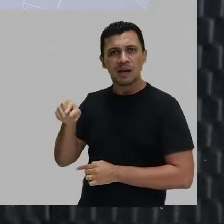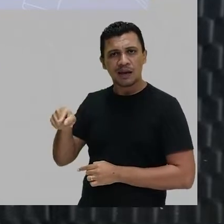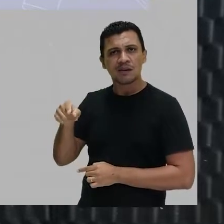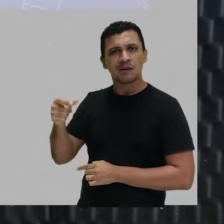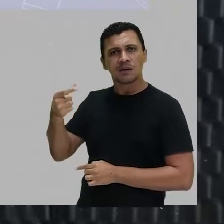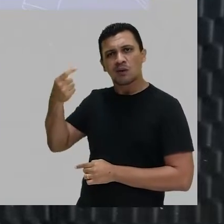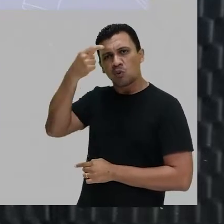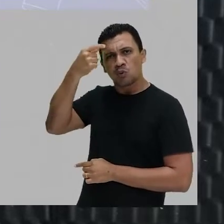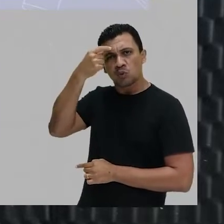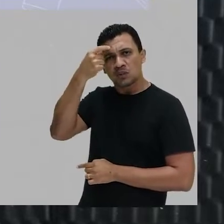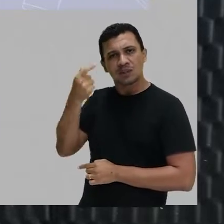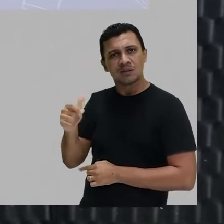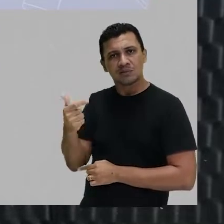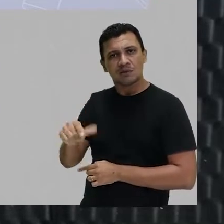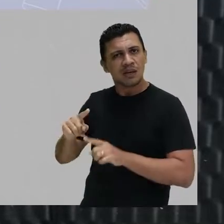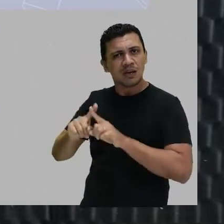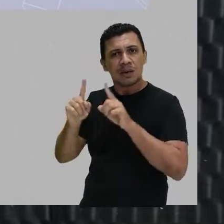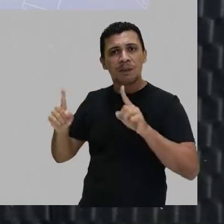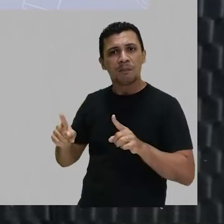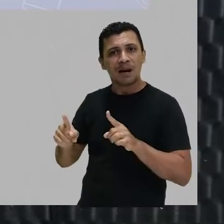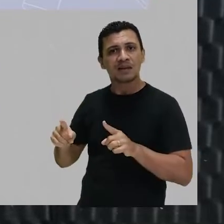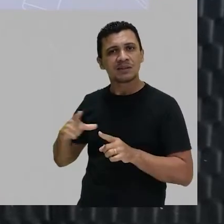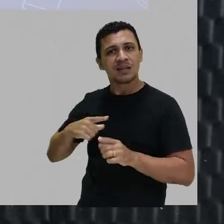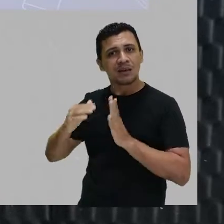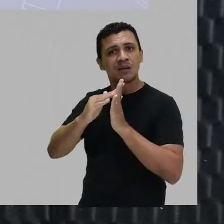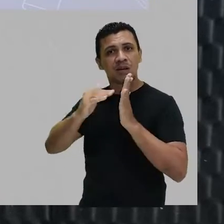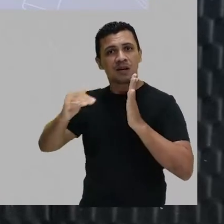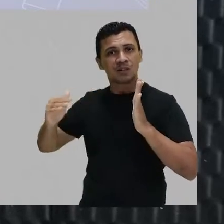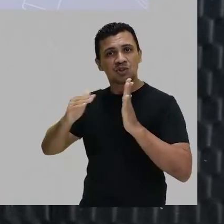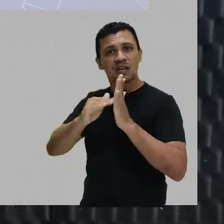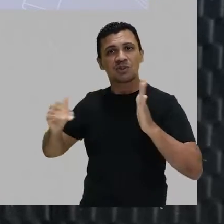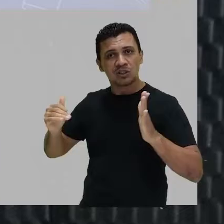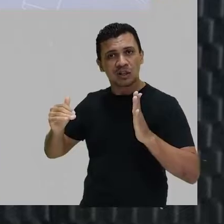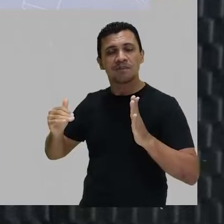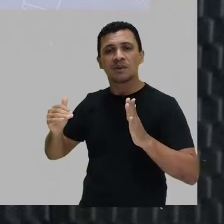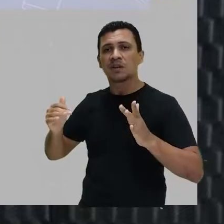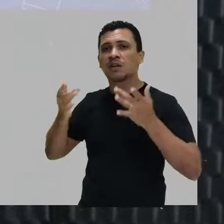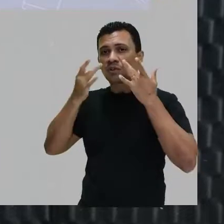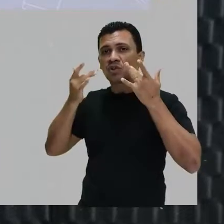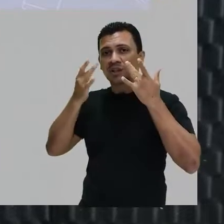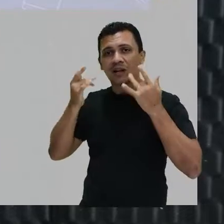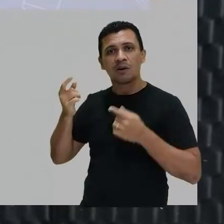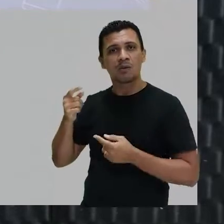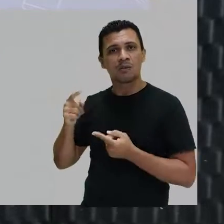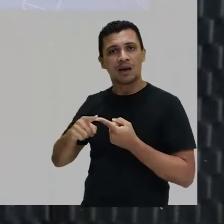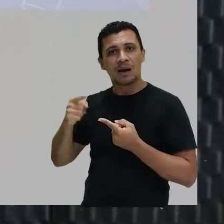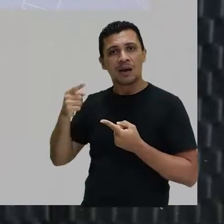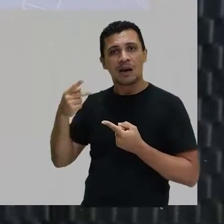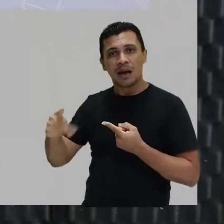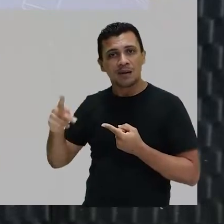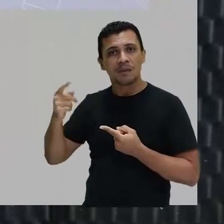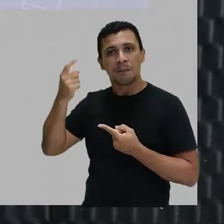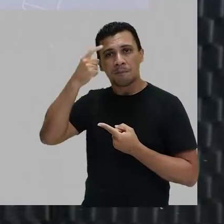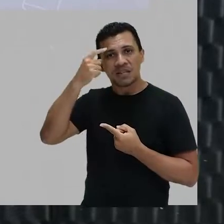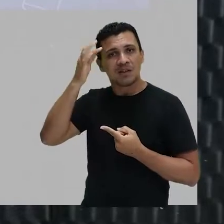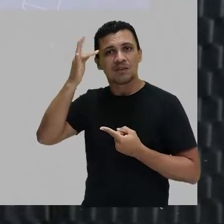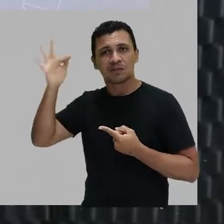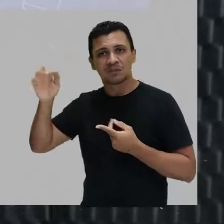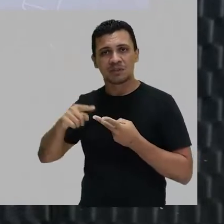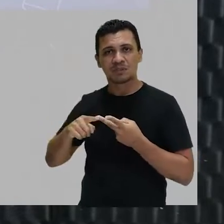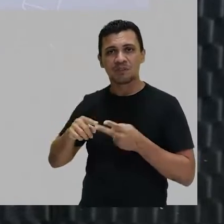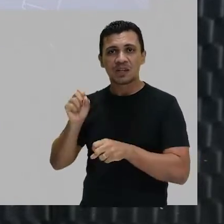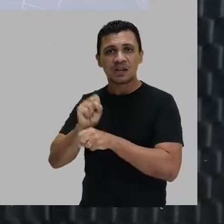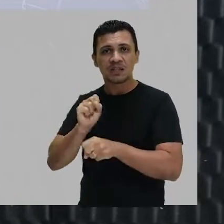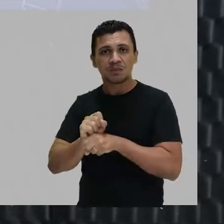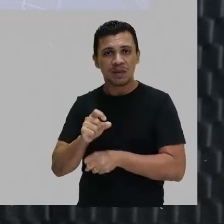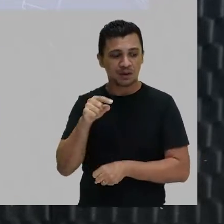um processo de estética teatral. Aí entra a forma filosófica como ela pensa, aí entra o que ela espera que a plateia sinta,